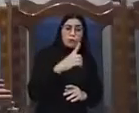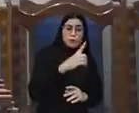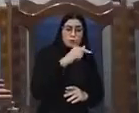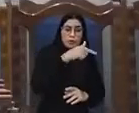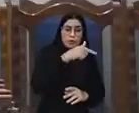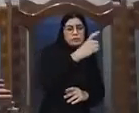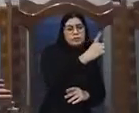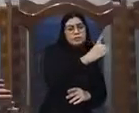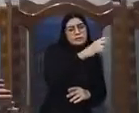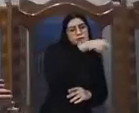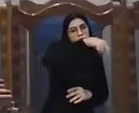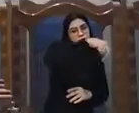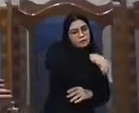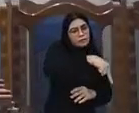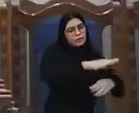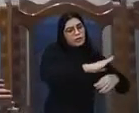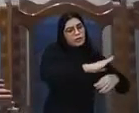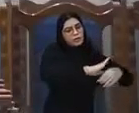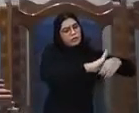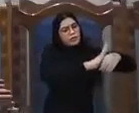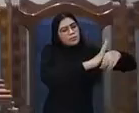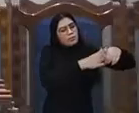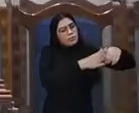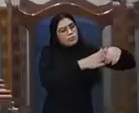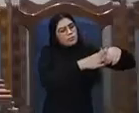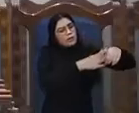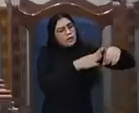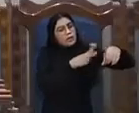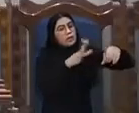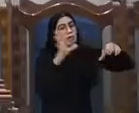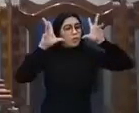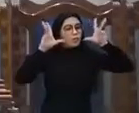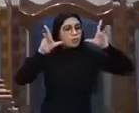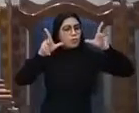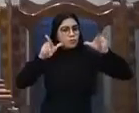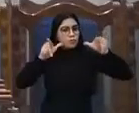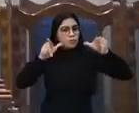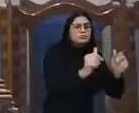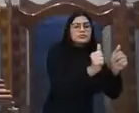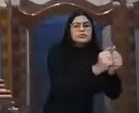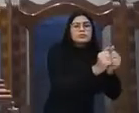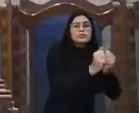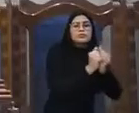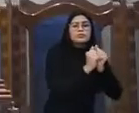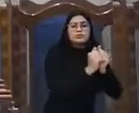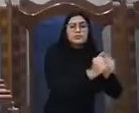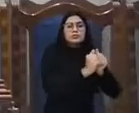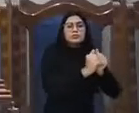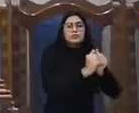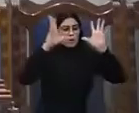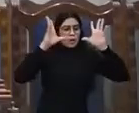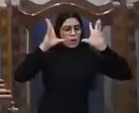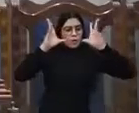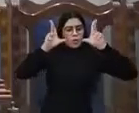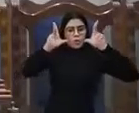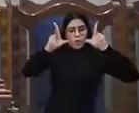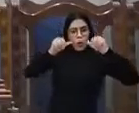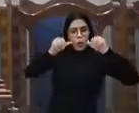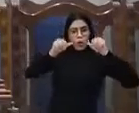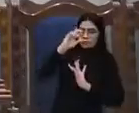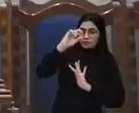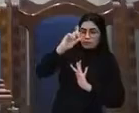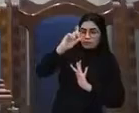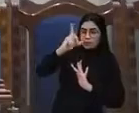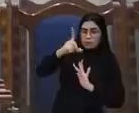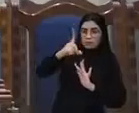leões. Psiu, cala a boca, fecha a boca. Ninguém toca aqui no meu cérebro, que eu estou aqui e eu tenho a autoridade sobre